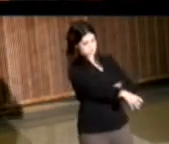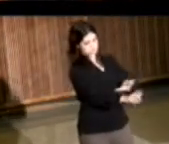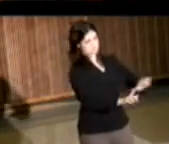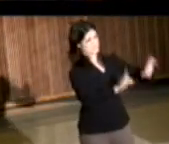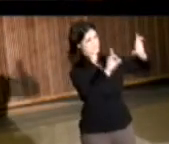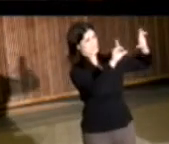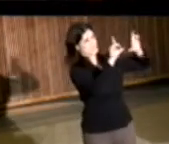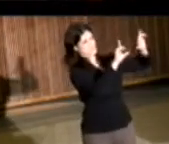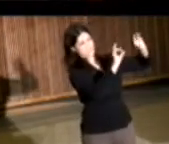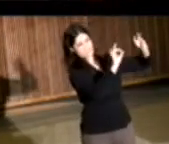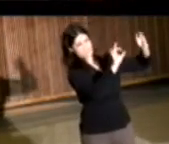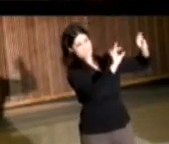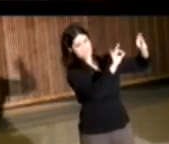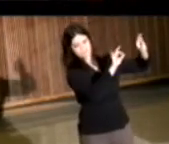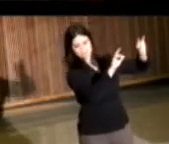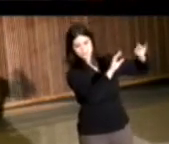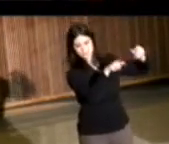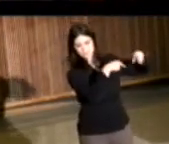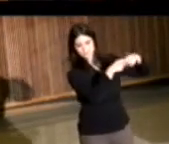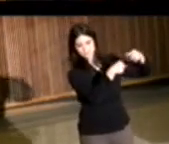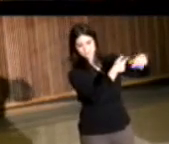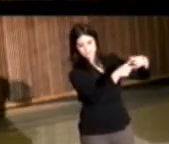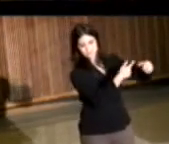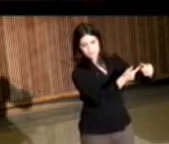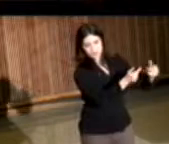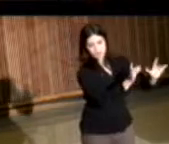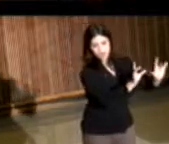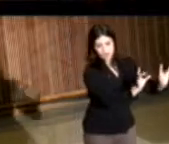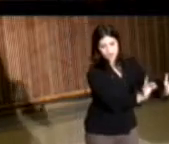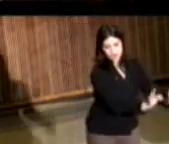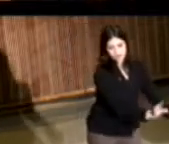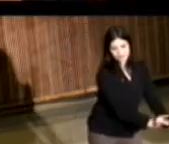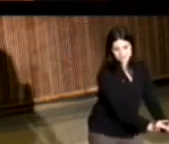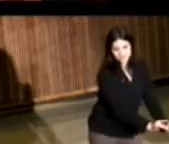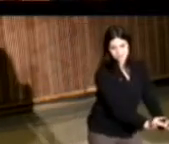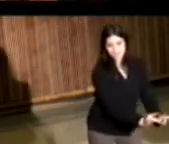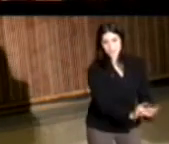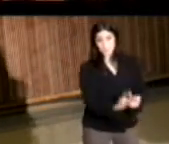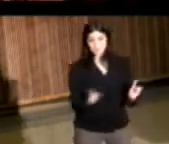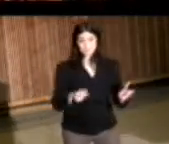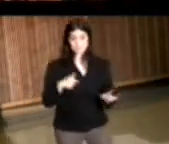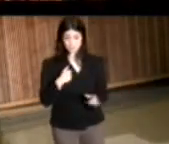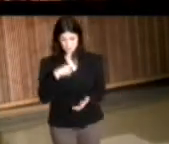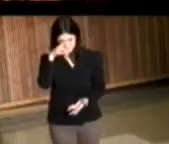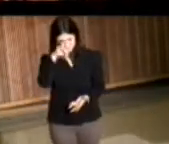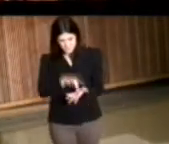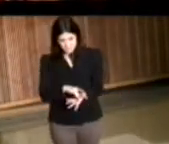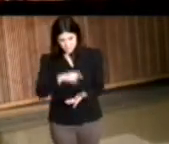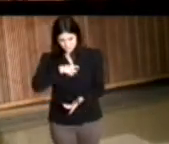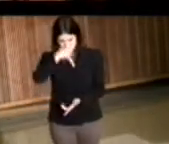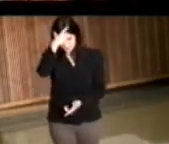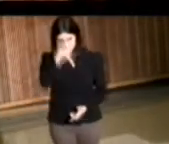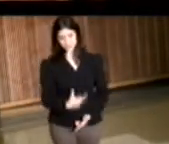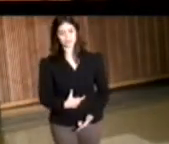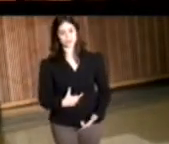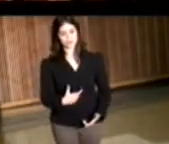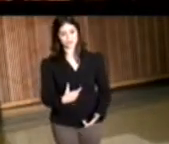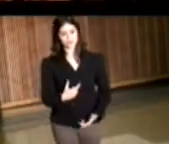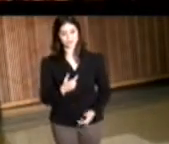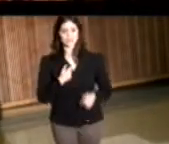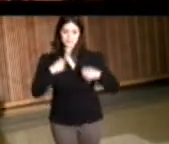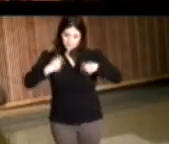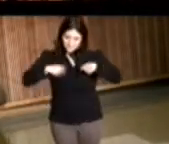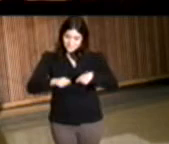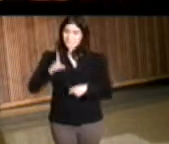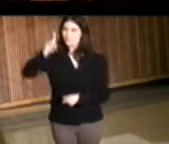na história e acabou. Nós somos pessoas que necessitam da graça de Deus, e a medalha só às